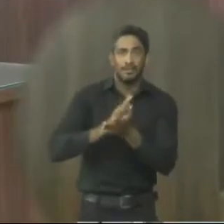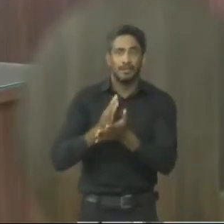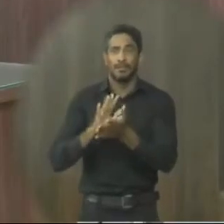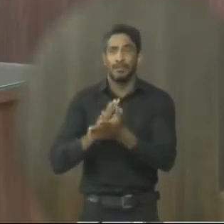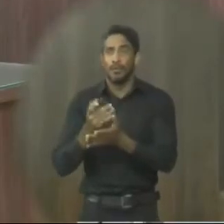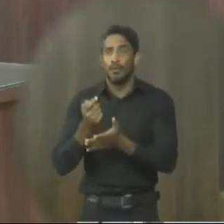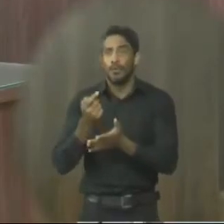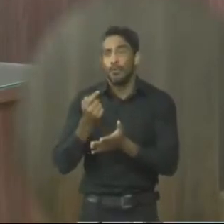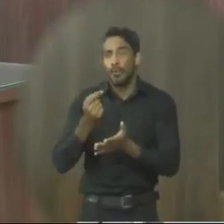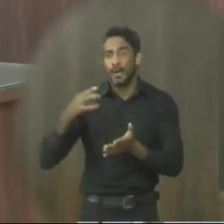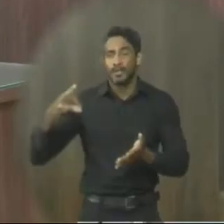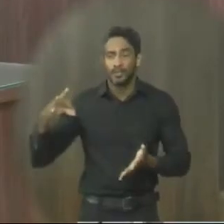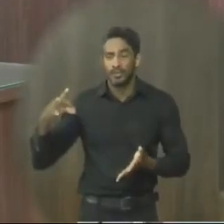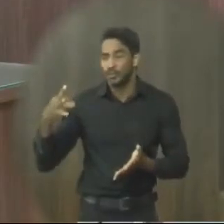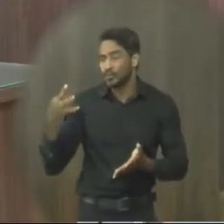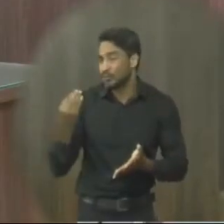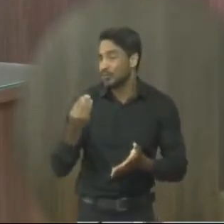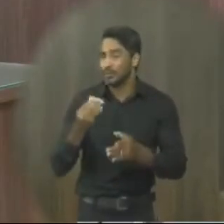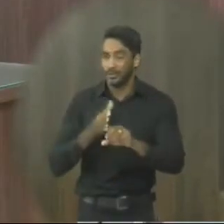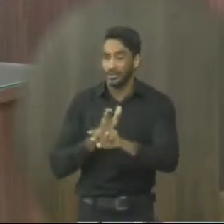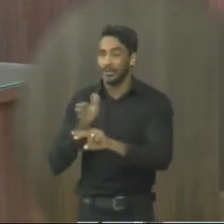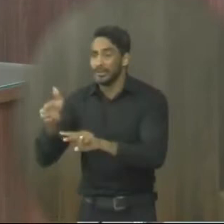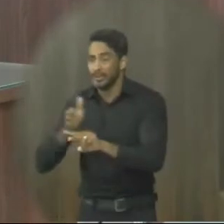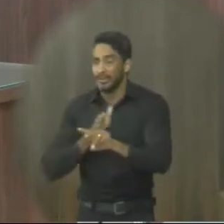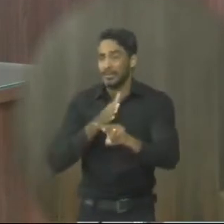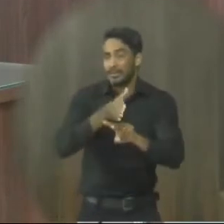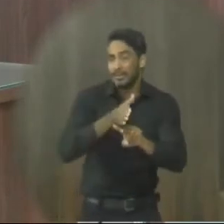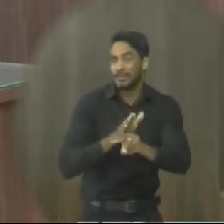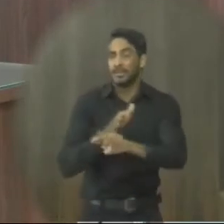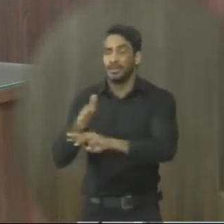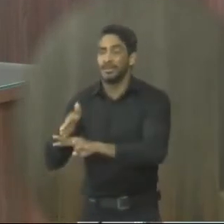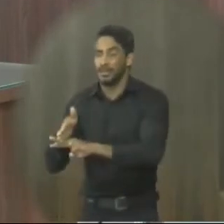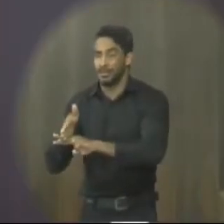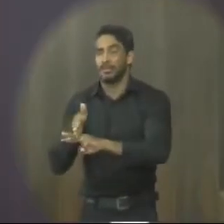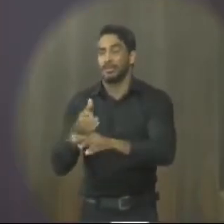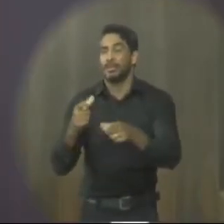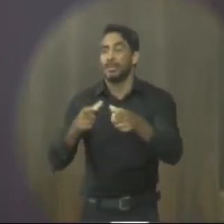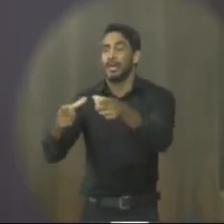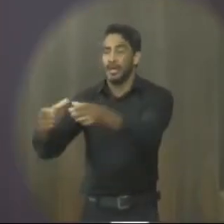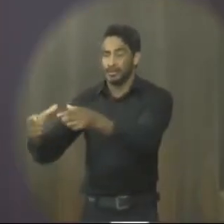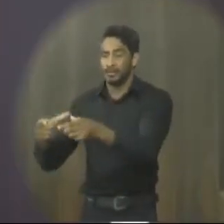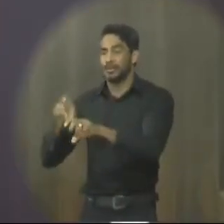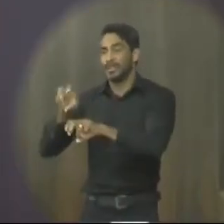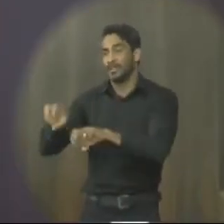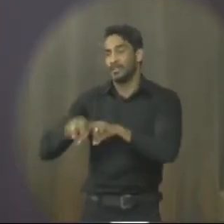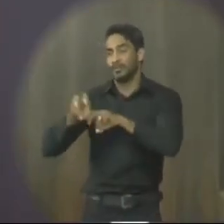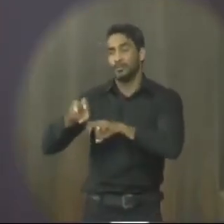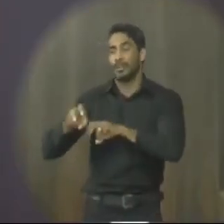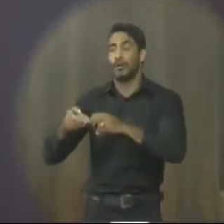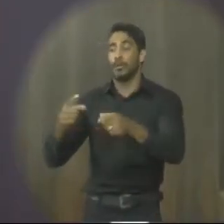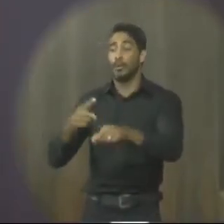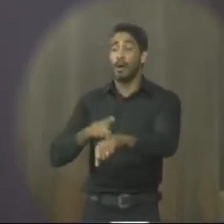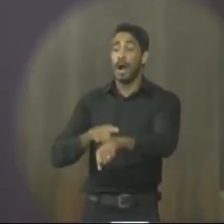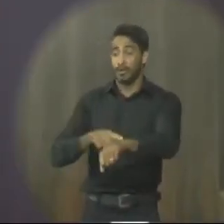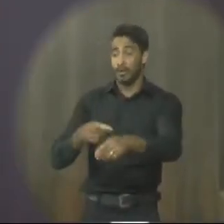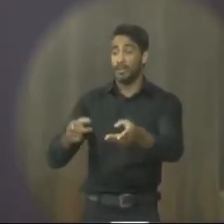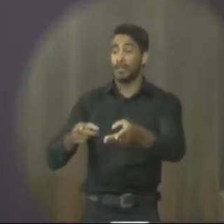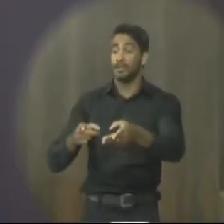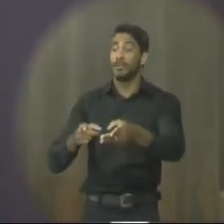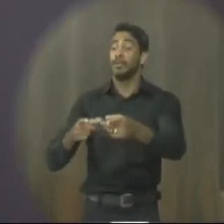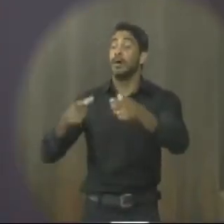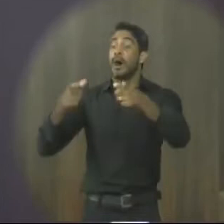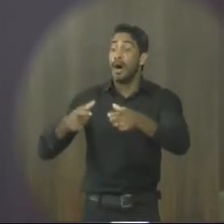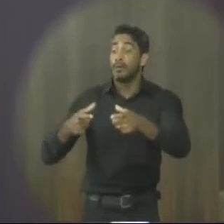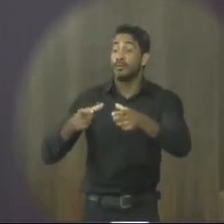na sua totalidade os nossos acessos, né? Nesse primeiro momento, a gente está dando prioridade às rotas de